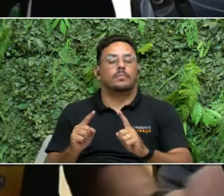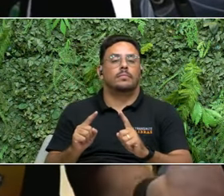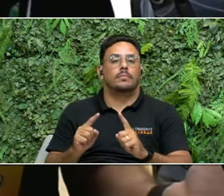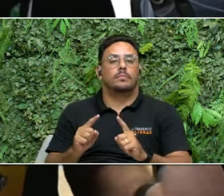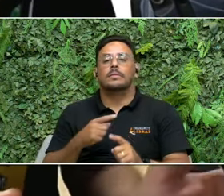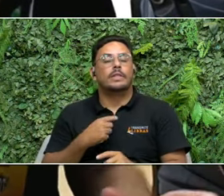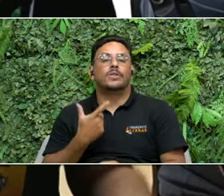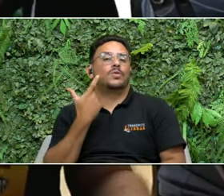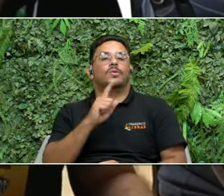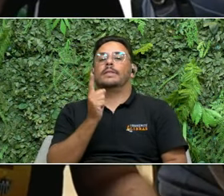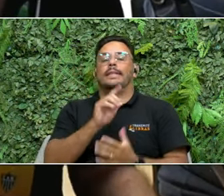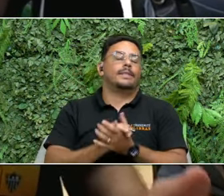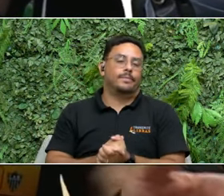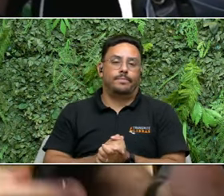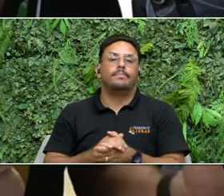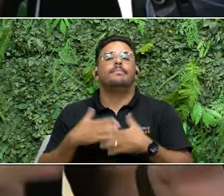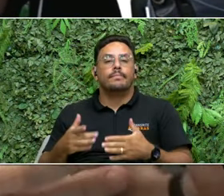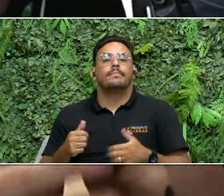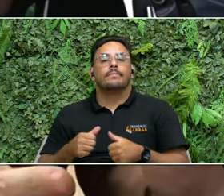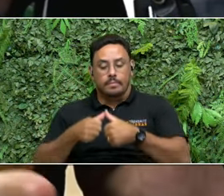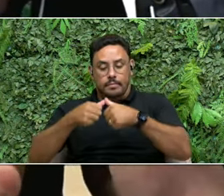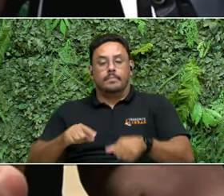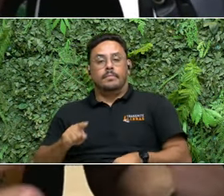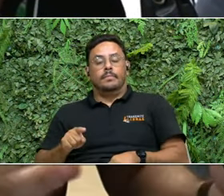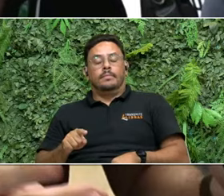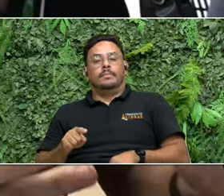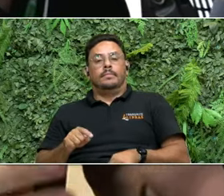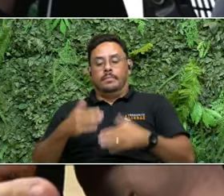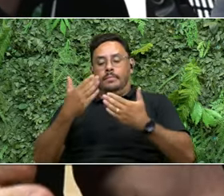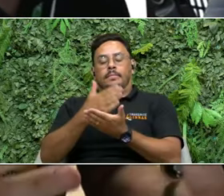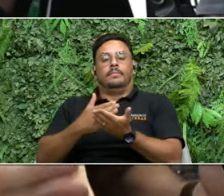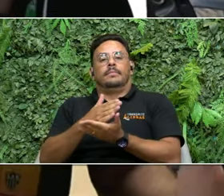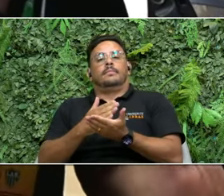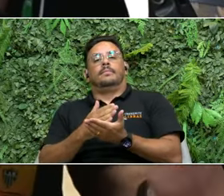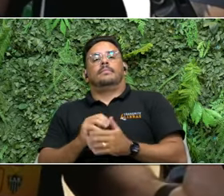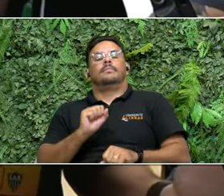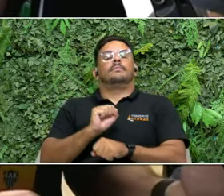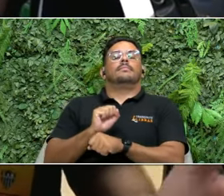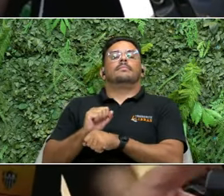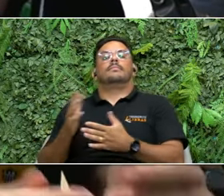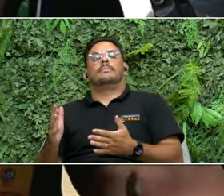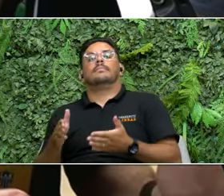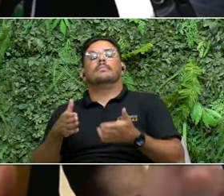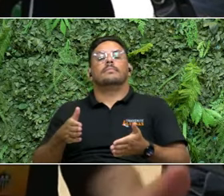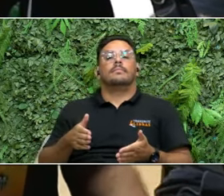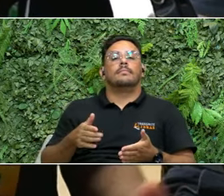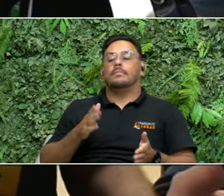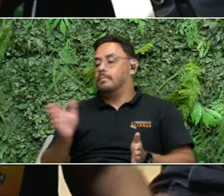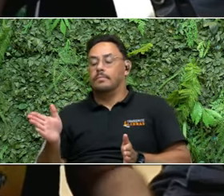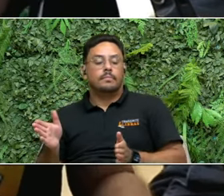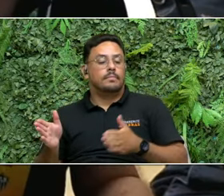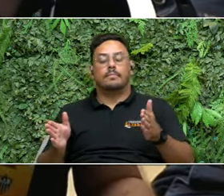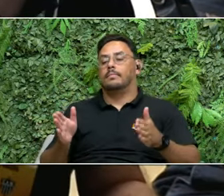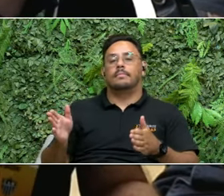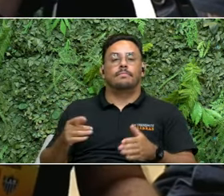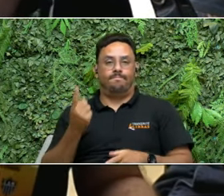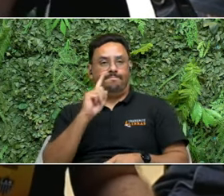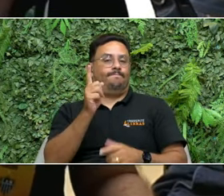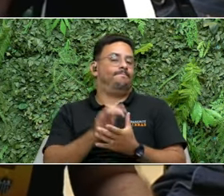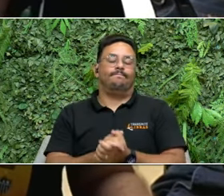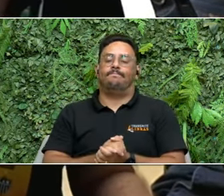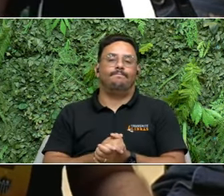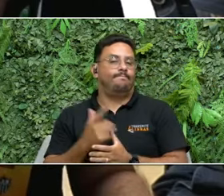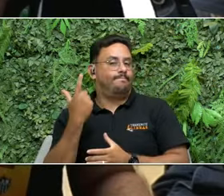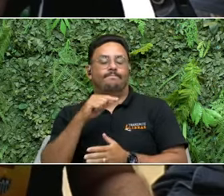Box ele não aguenta mais fazer isso então ele fica posicionado ali no meio campo cerca mas aí meu amigo Você tem uma tabela Ah meu não vai não vai